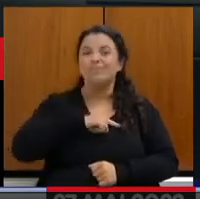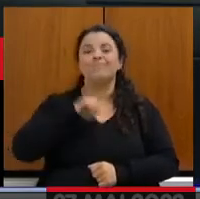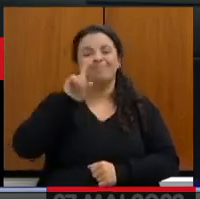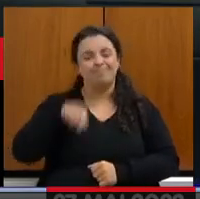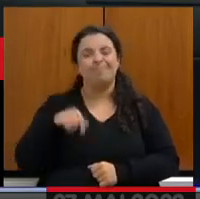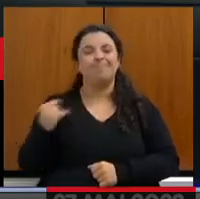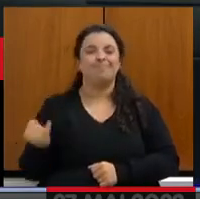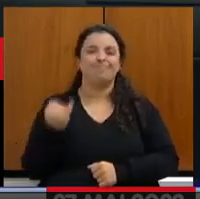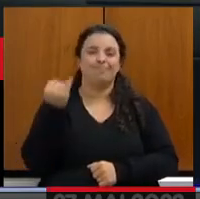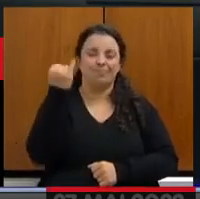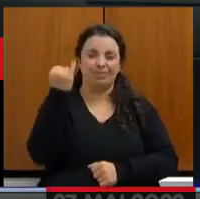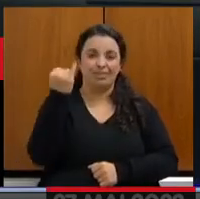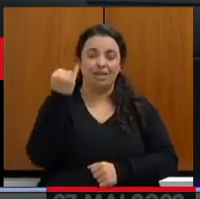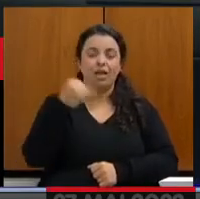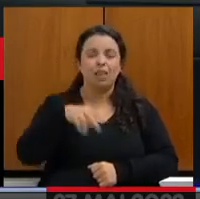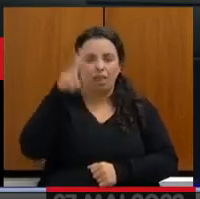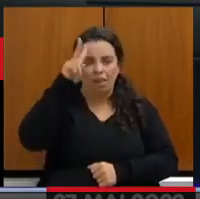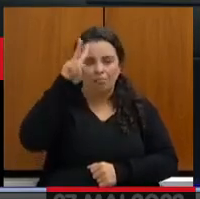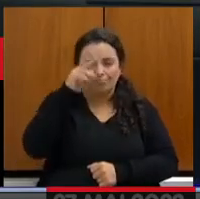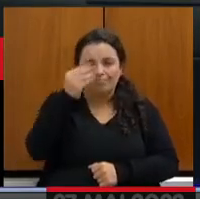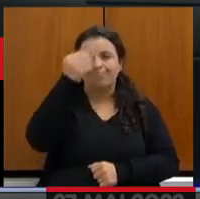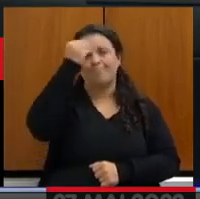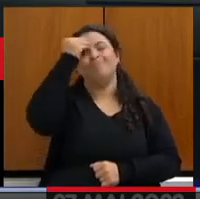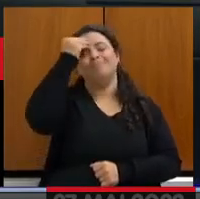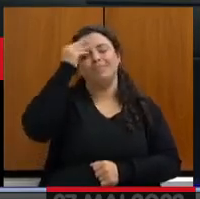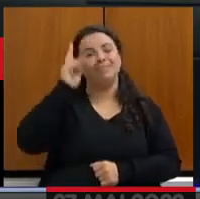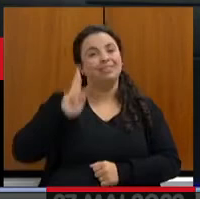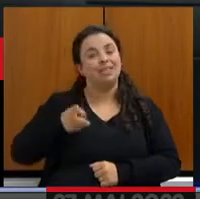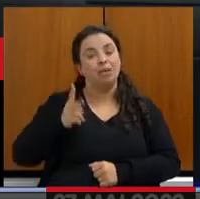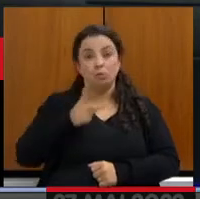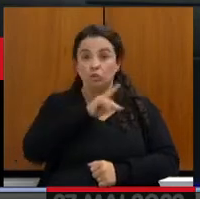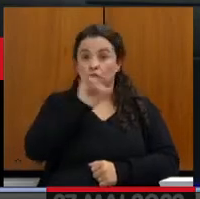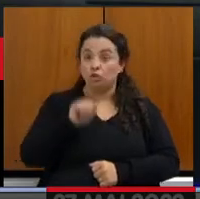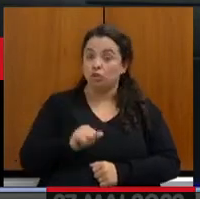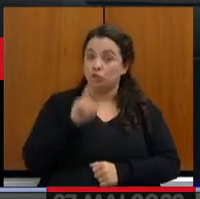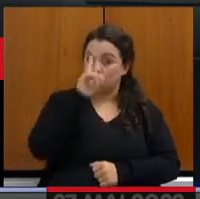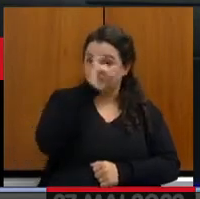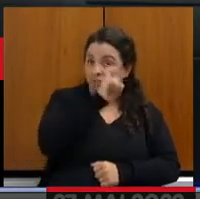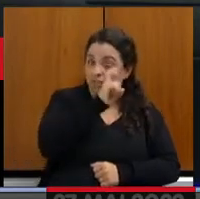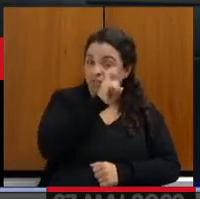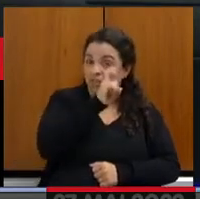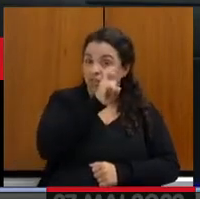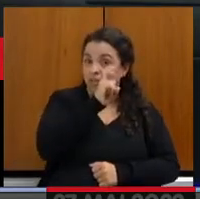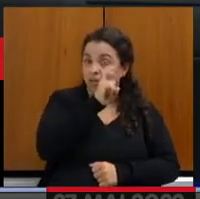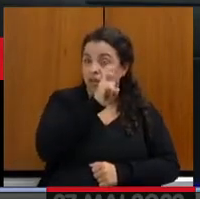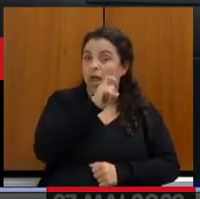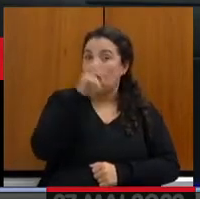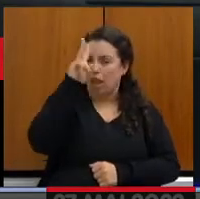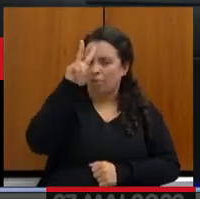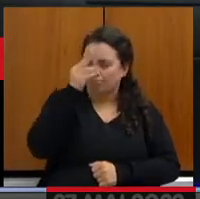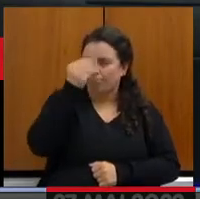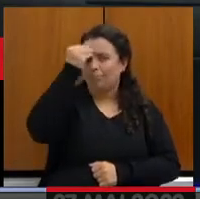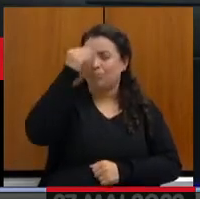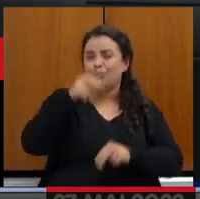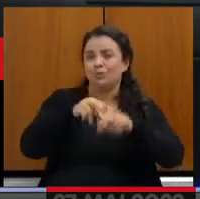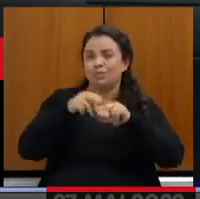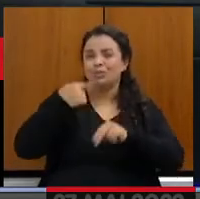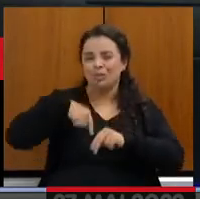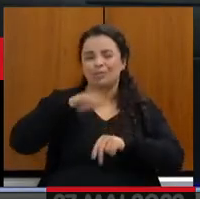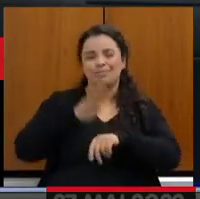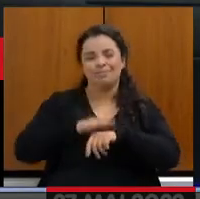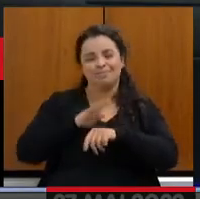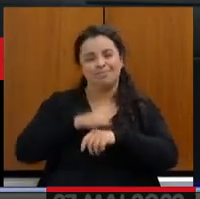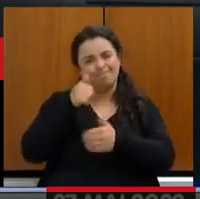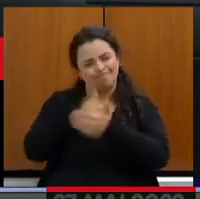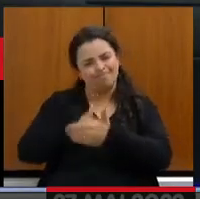essenciais lembremos disso nos dias difíceis lembramos porque fazemos cada luta tão a